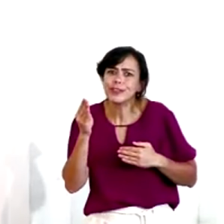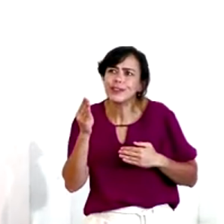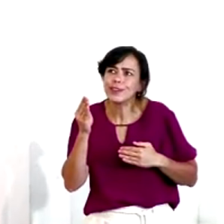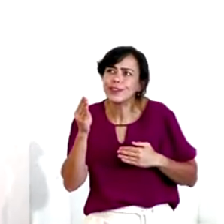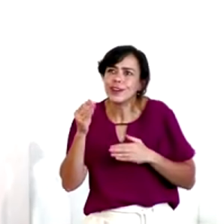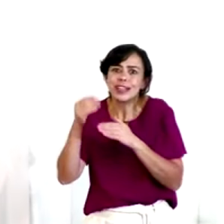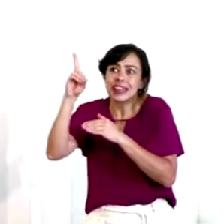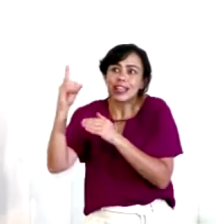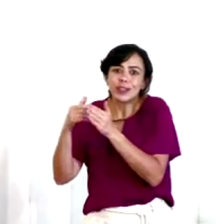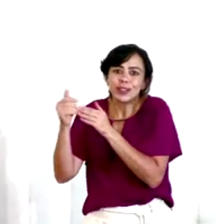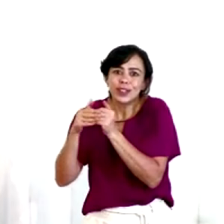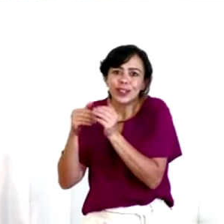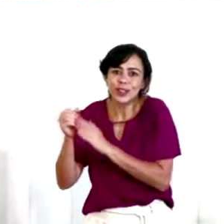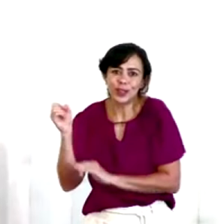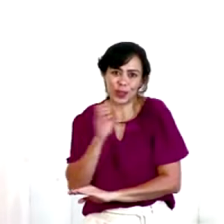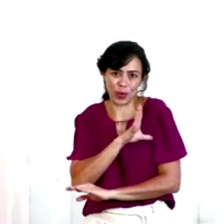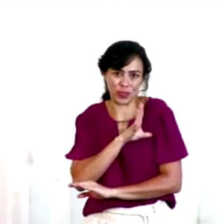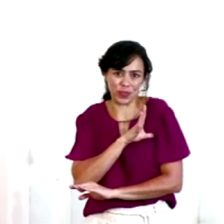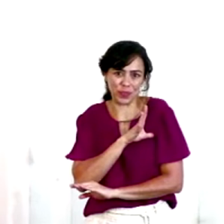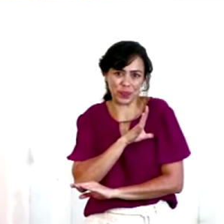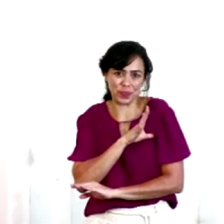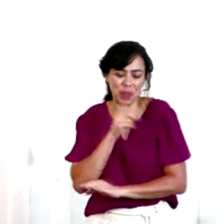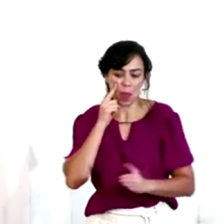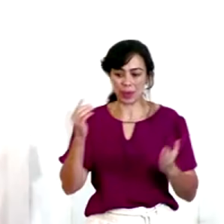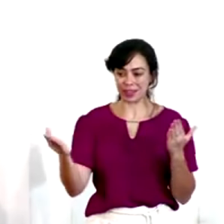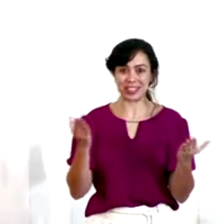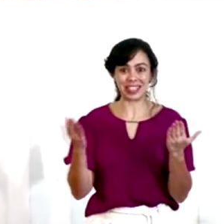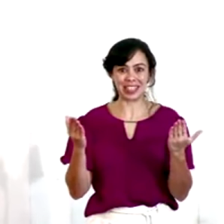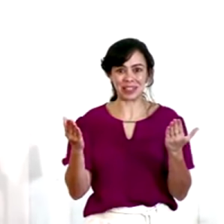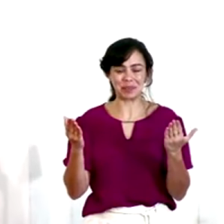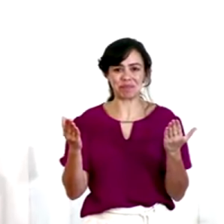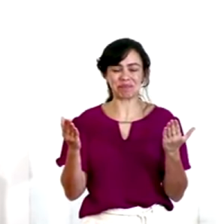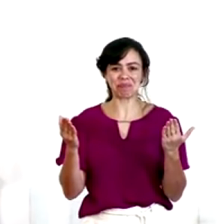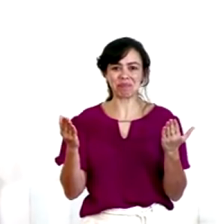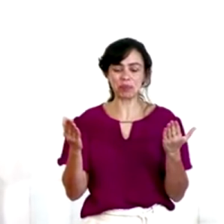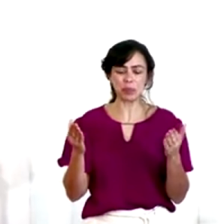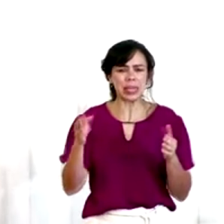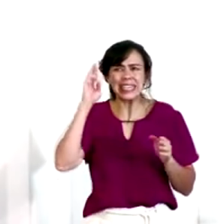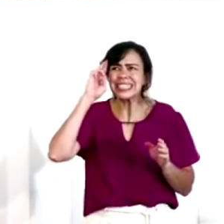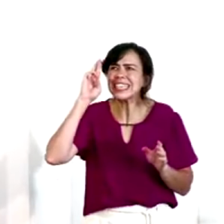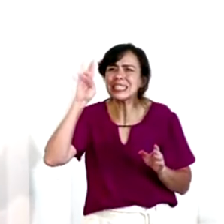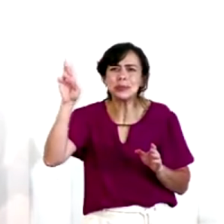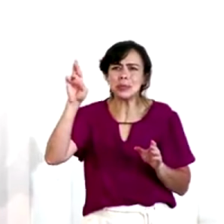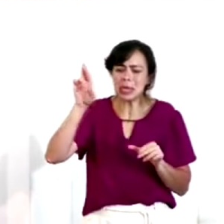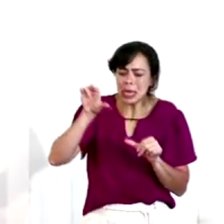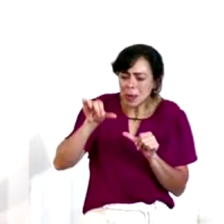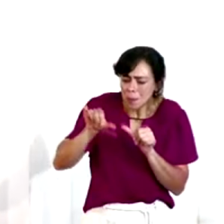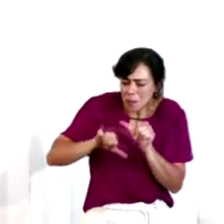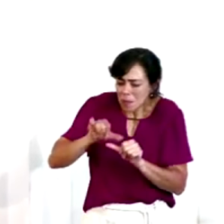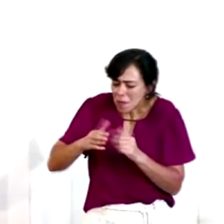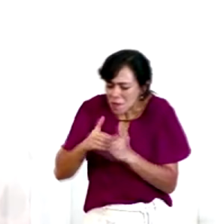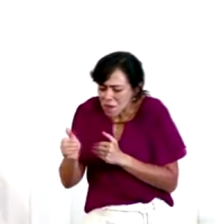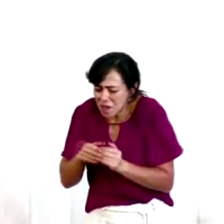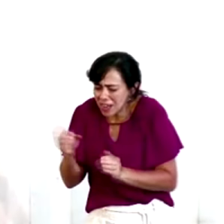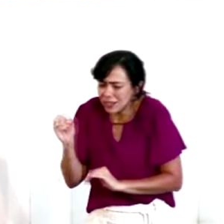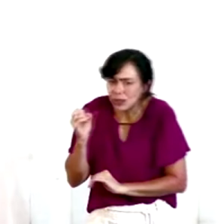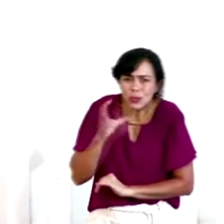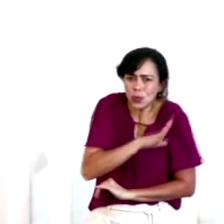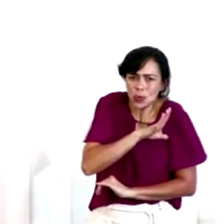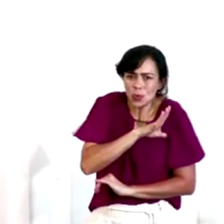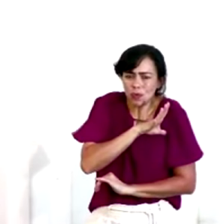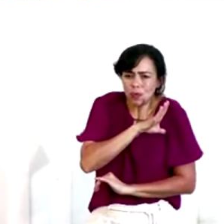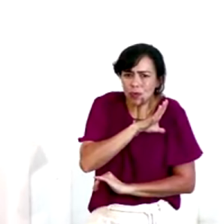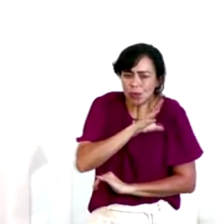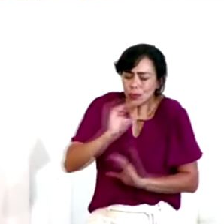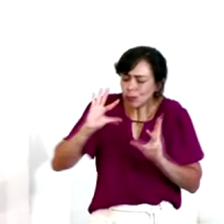primeira metáfora são as torrentes do Negueb. Senhor, restaura a nossa sorte como as torrentes no